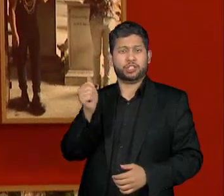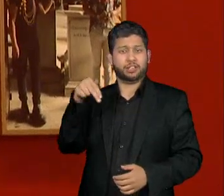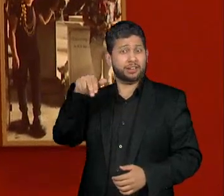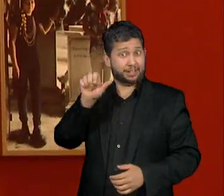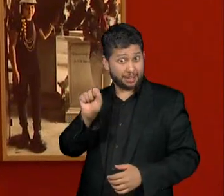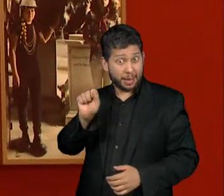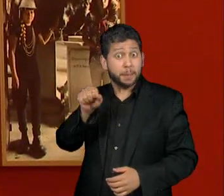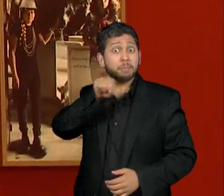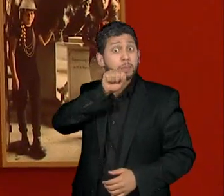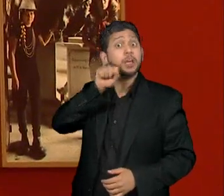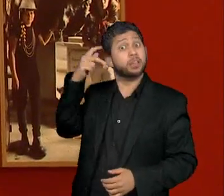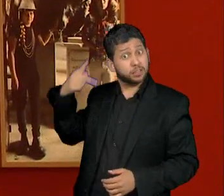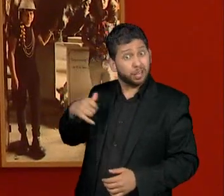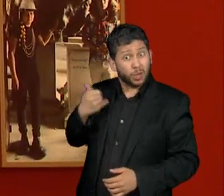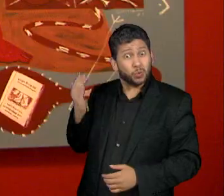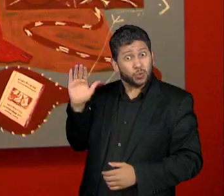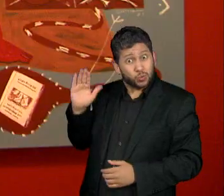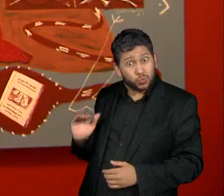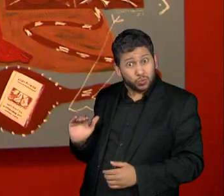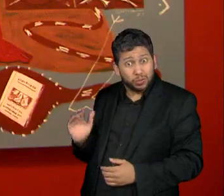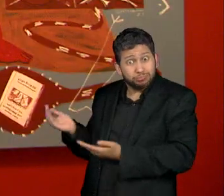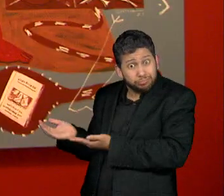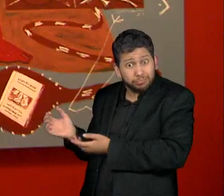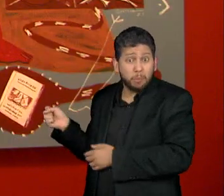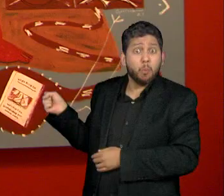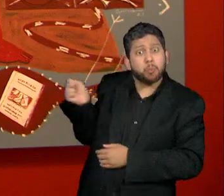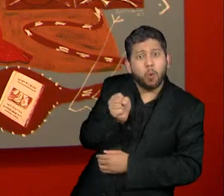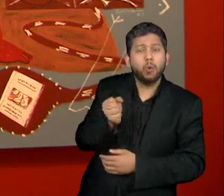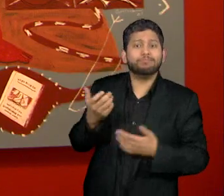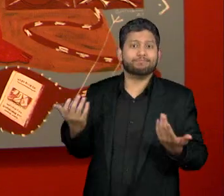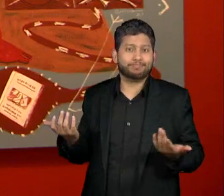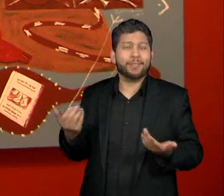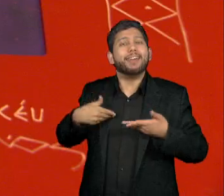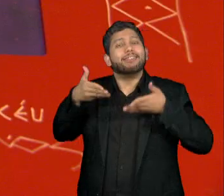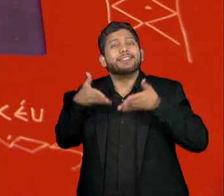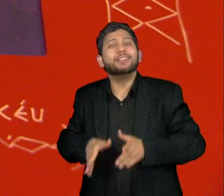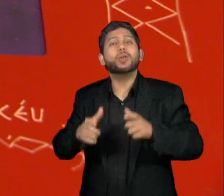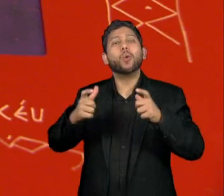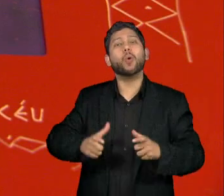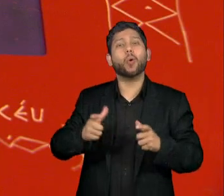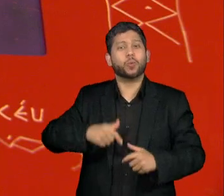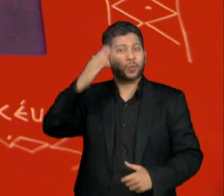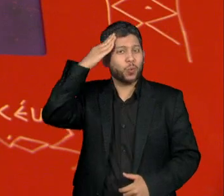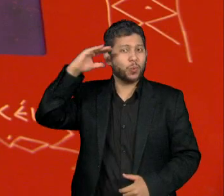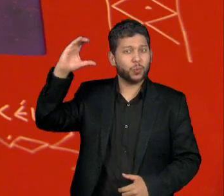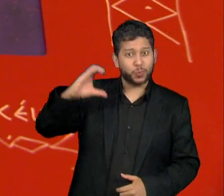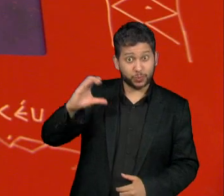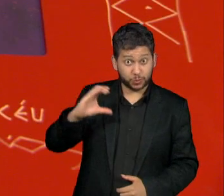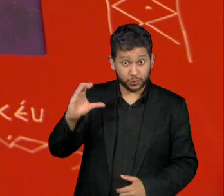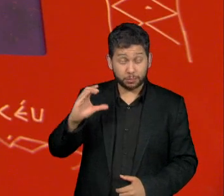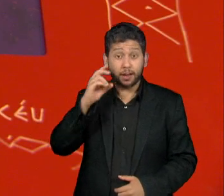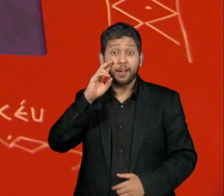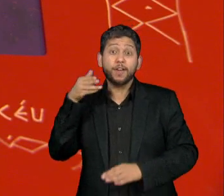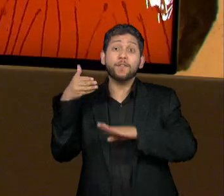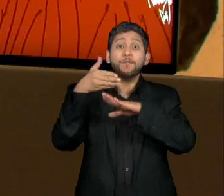território ancestral em Roraima. O artista nasceu e vive em Curitiba e, ao conhecer a aldeia onde moravam pais